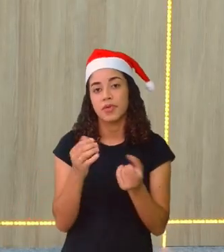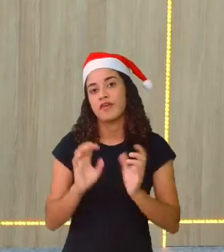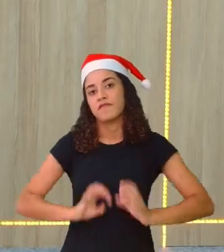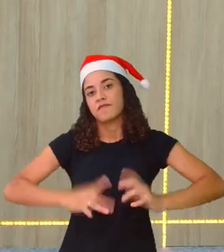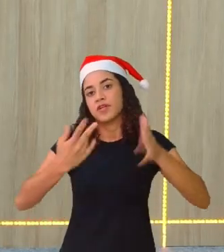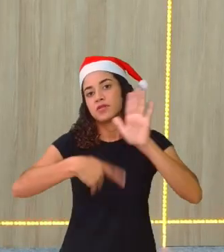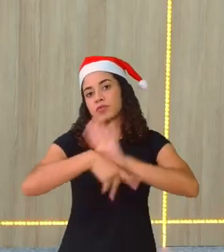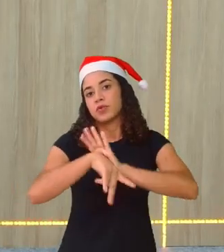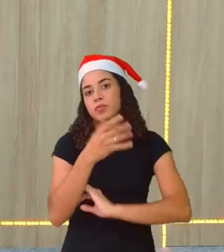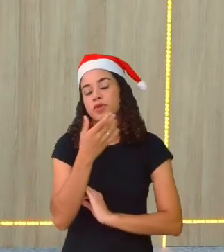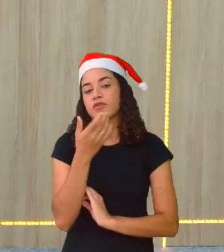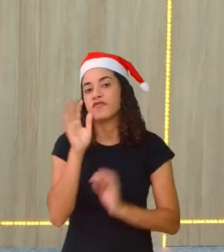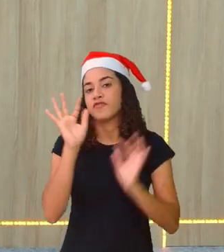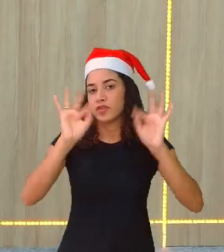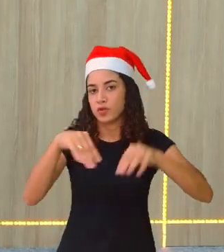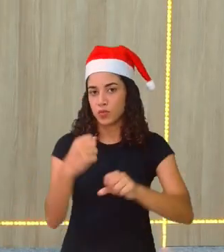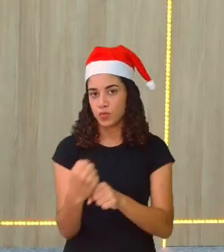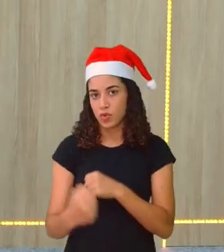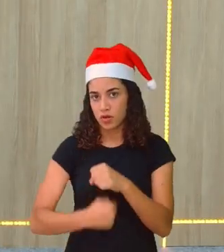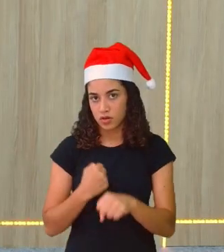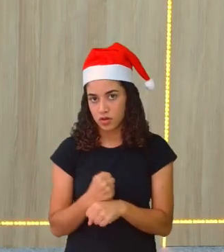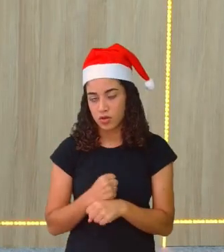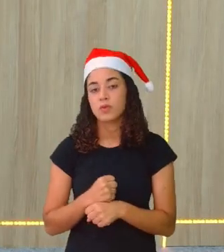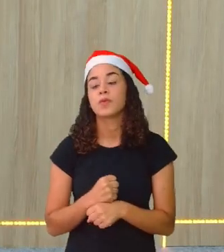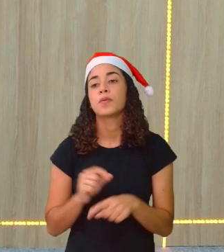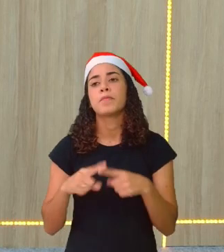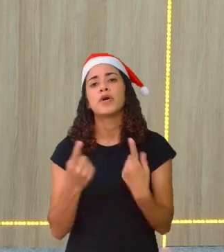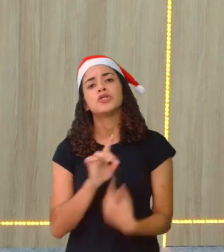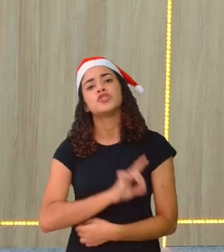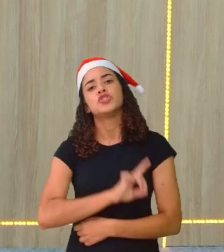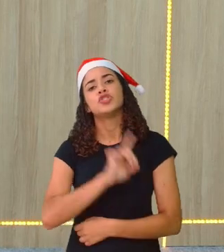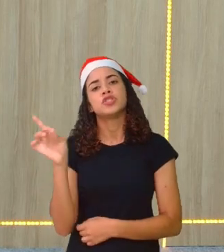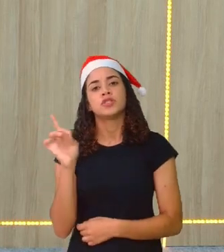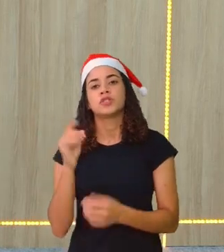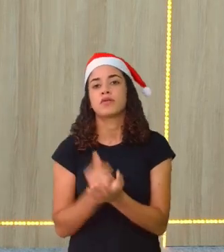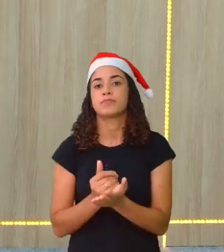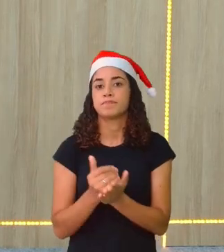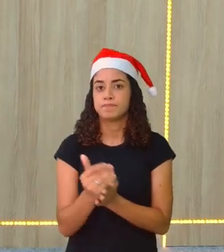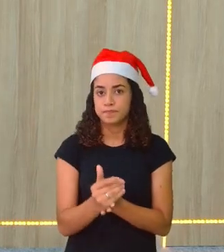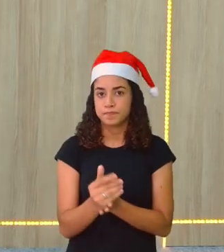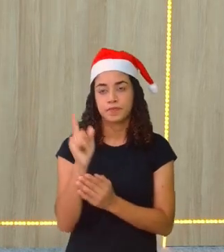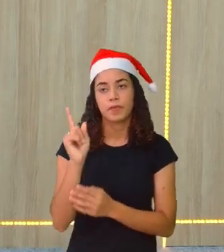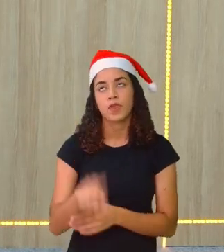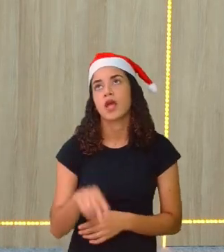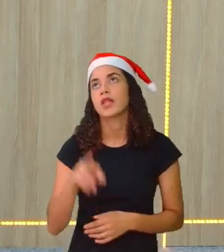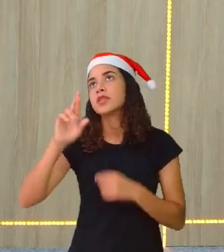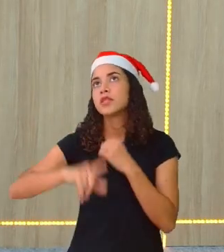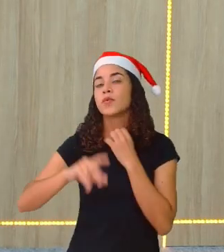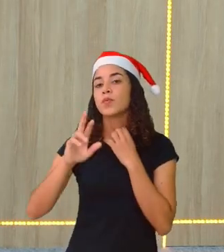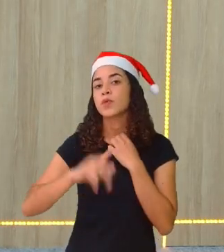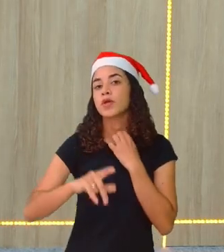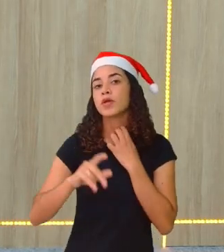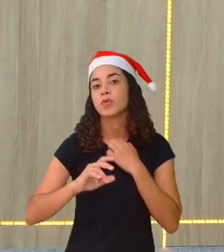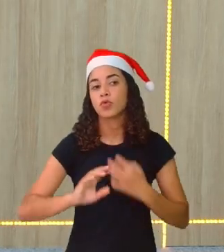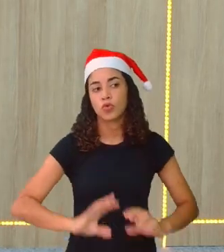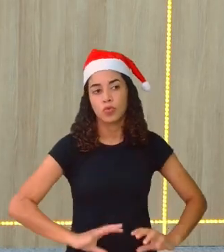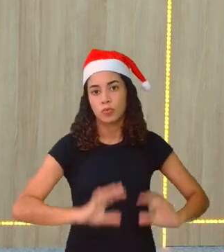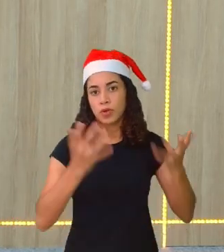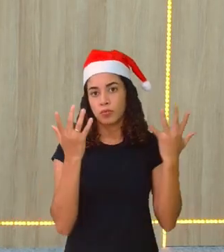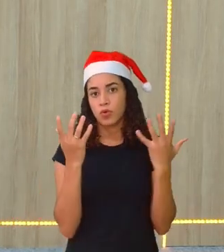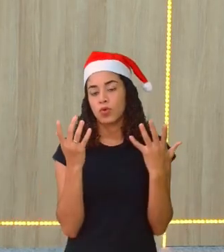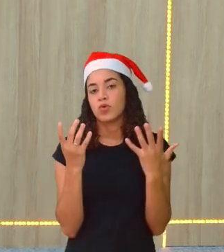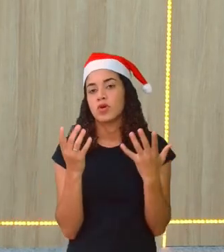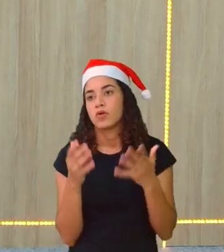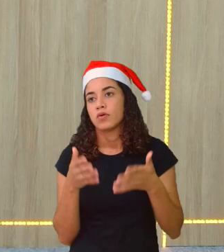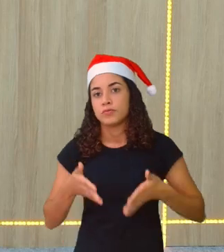Mas aí, nesse sentido, essa data, inicialmente, ela não era para comemorar